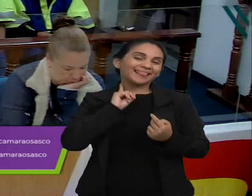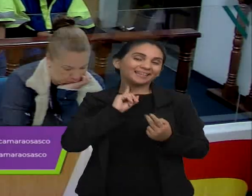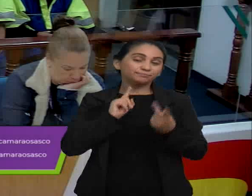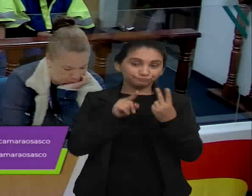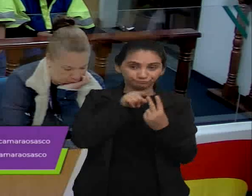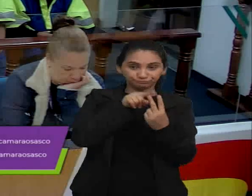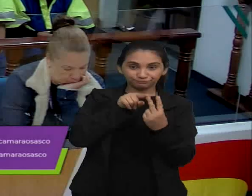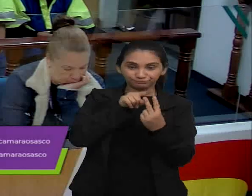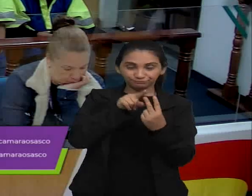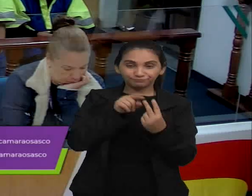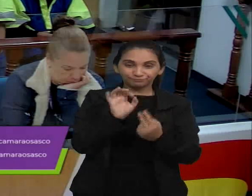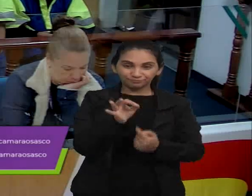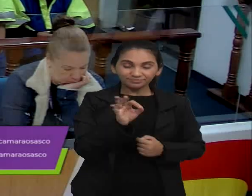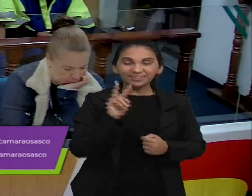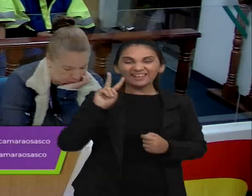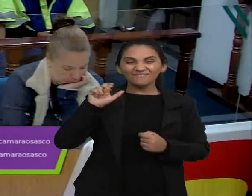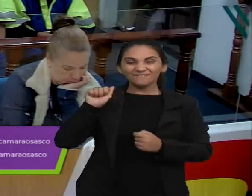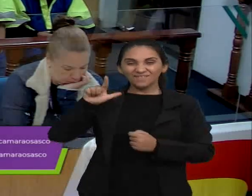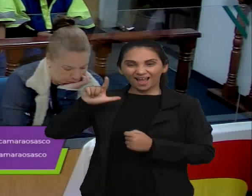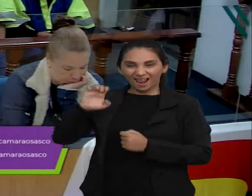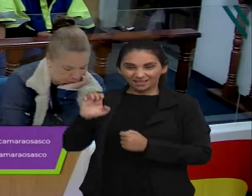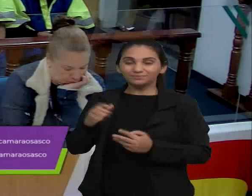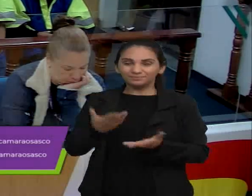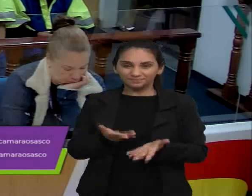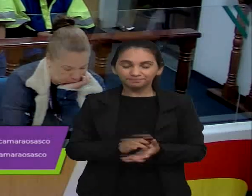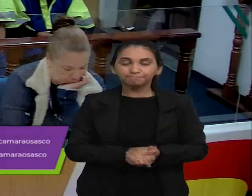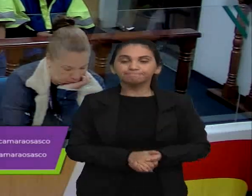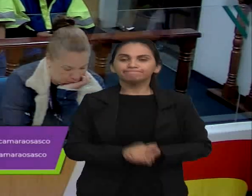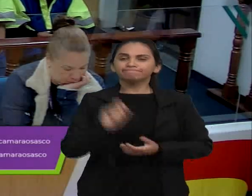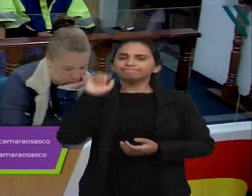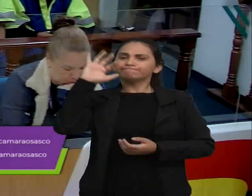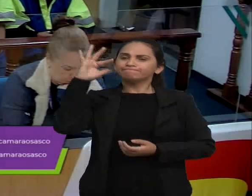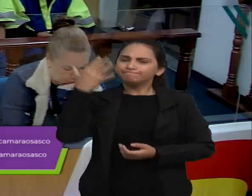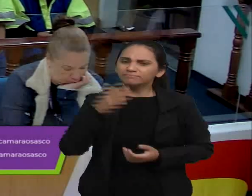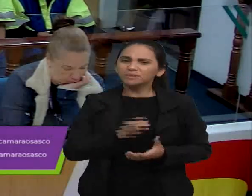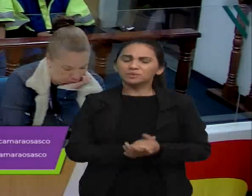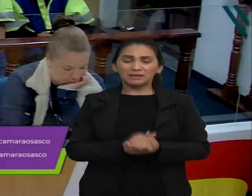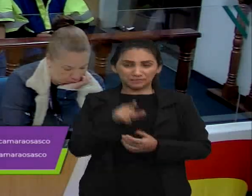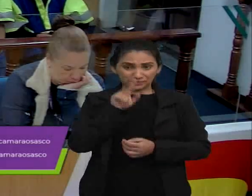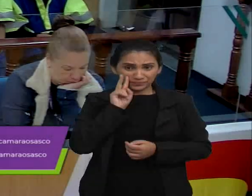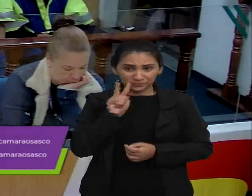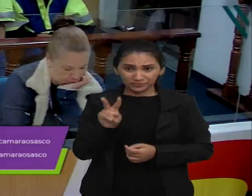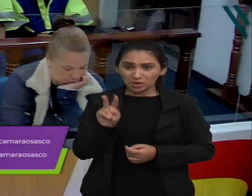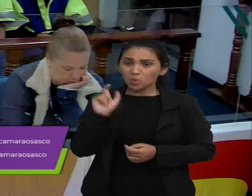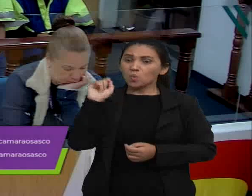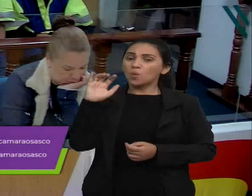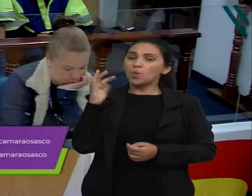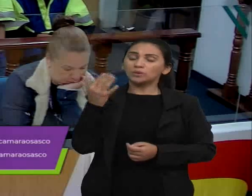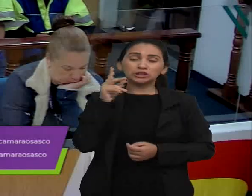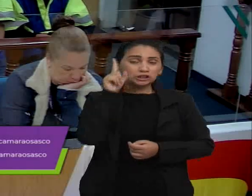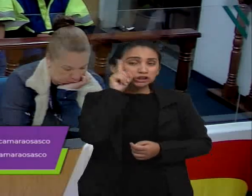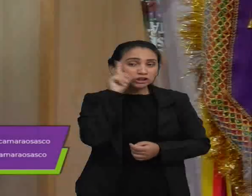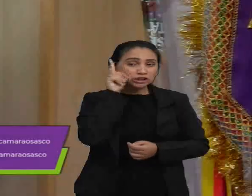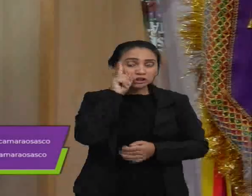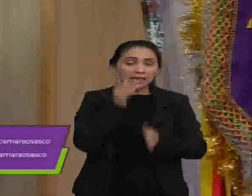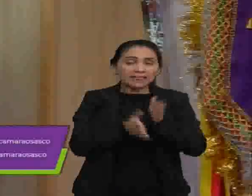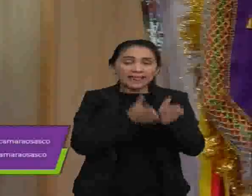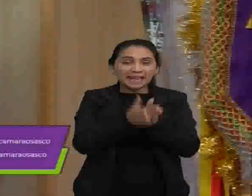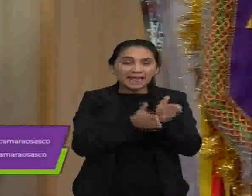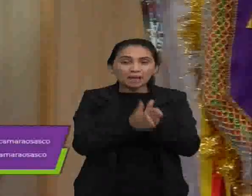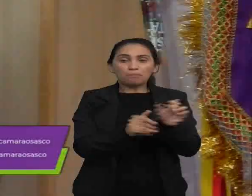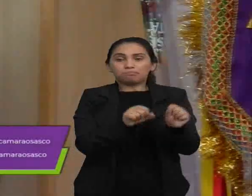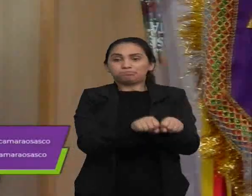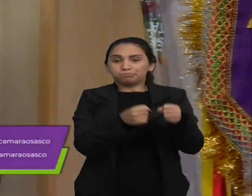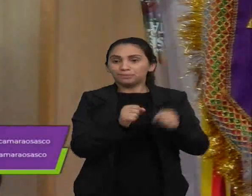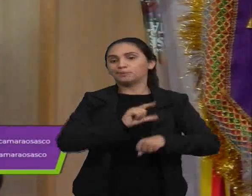privatização da Vale do Rio Doce. A privatização da Via Mobile, agora que está aí, a gente está vendo todo dia um trem quebrado, todo